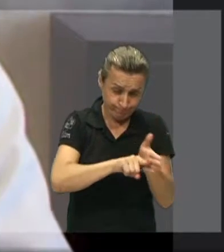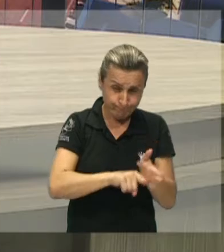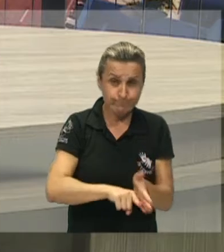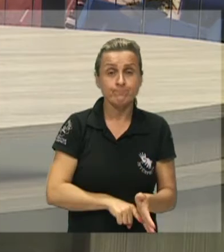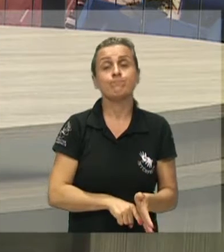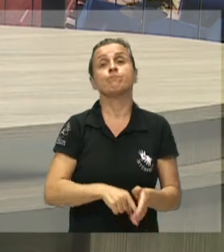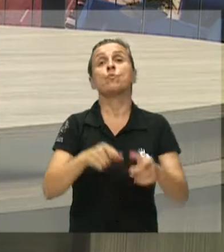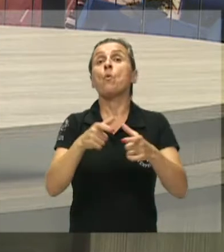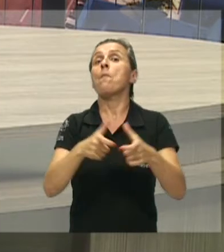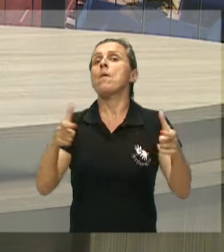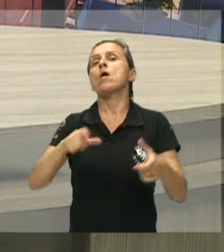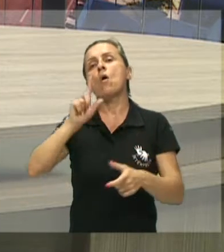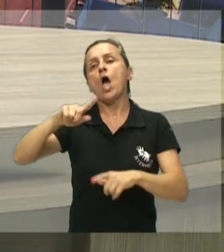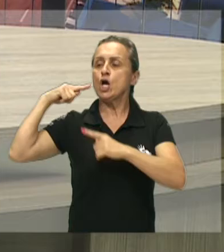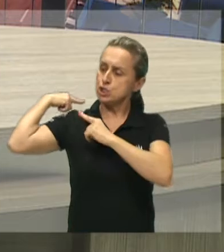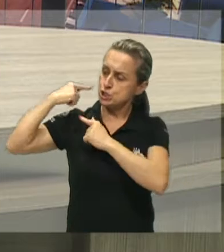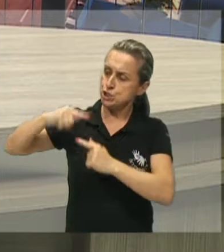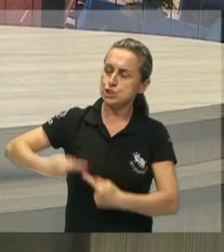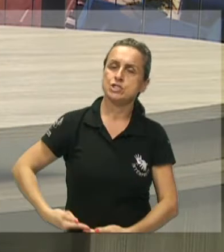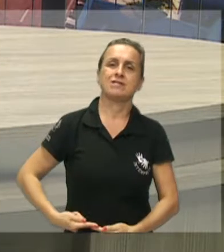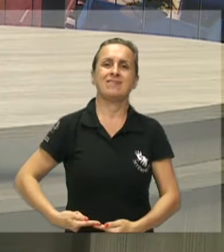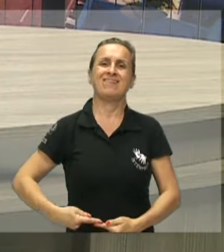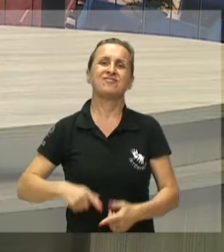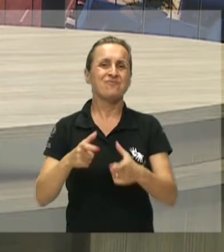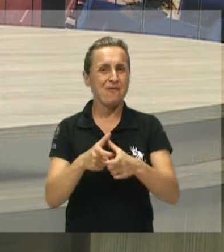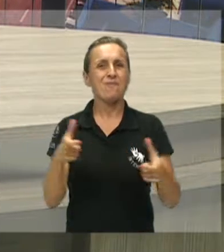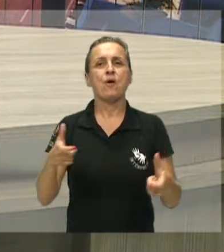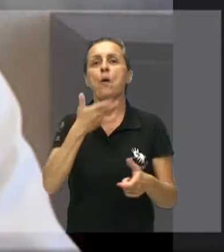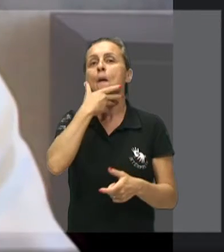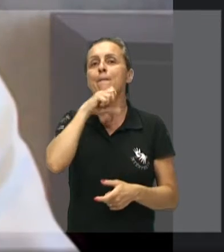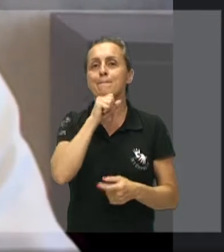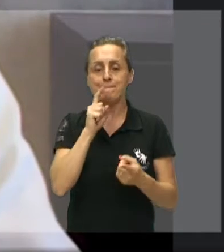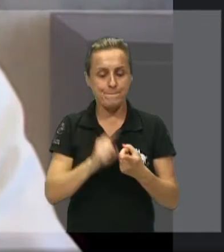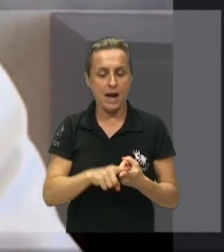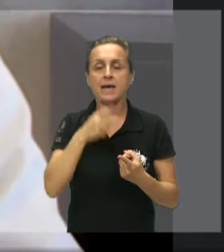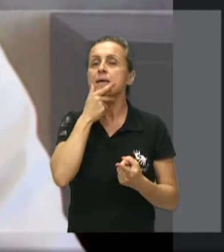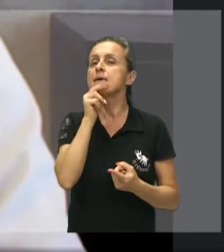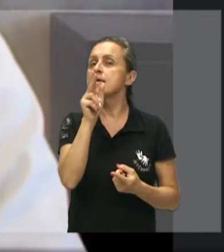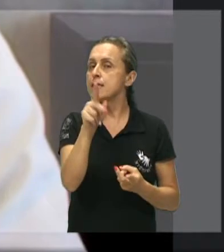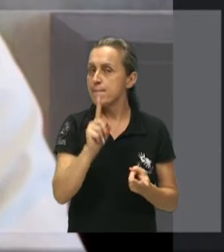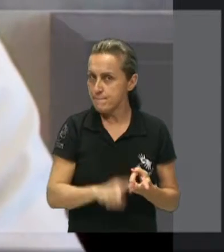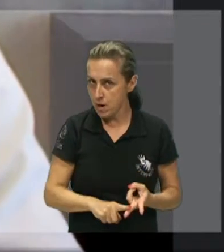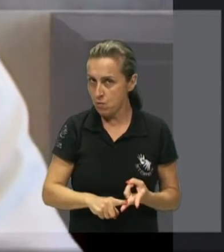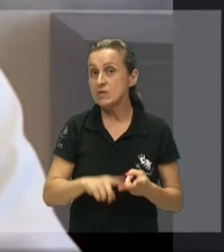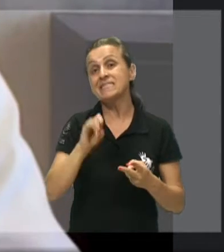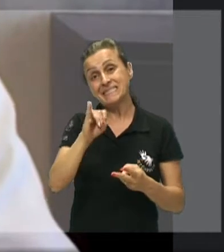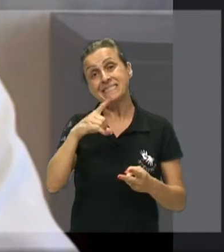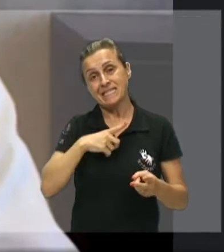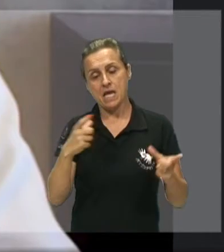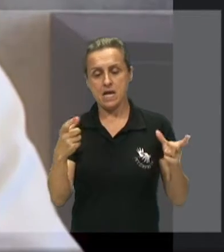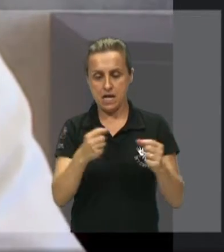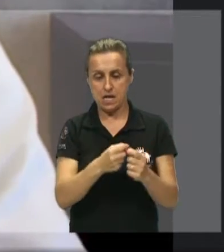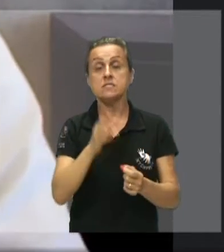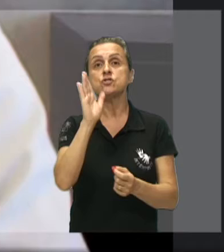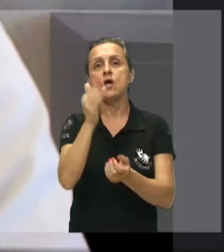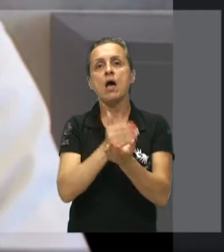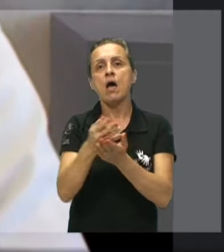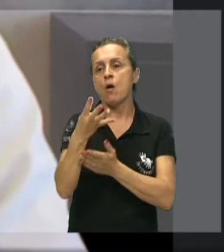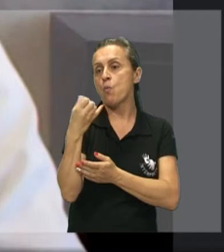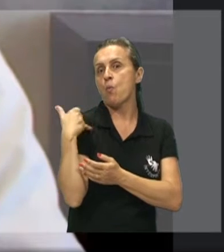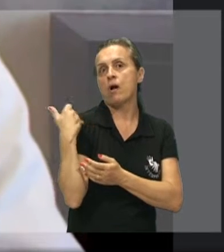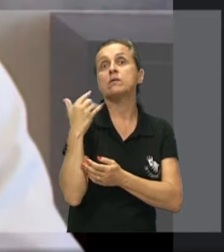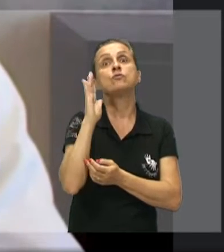predisponente maior é o genético mesmo. Então, pai e irmão com câncer de próstata tem que fazer exames a partir de 40 anos de idade. Outro